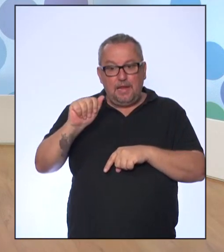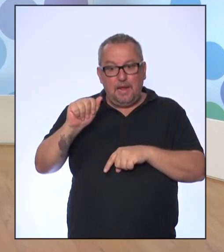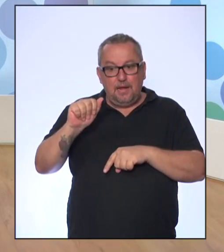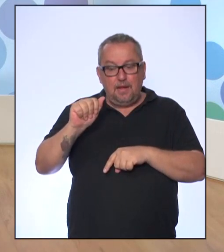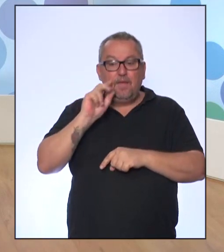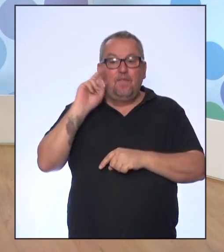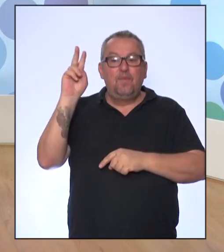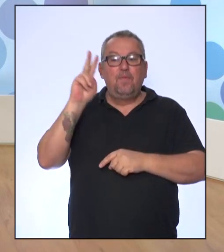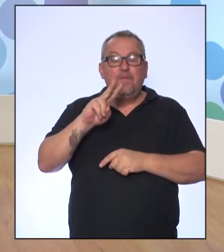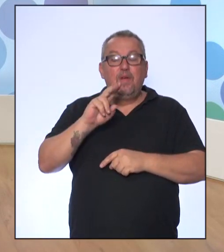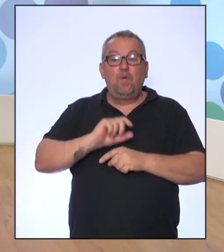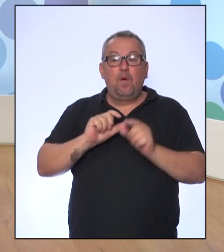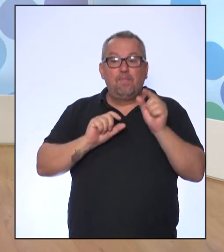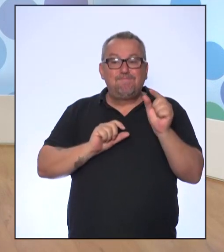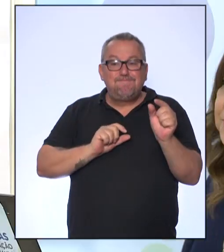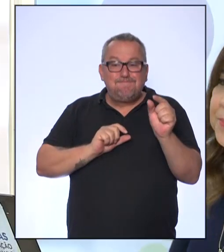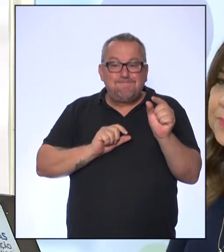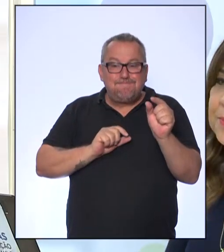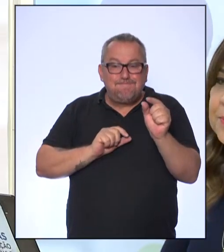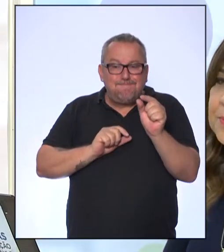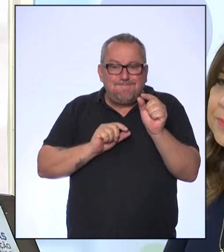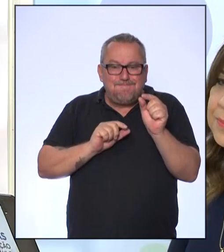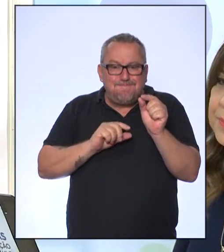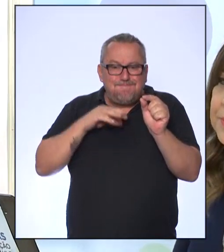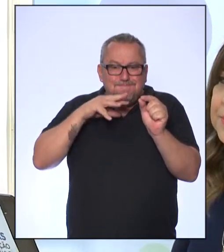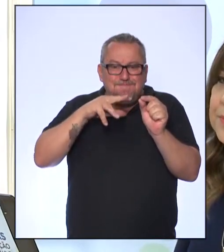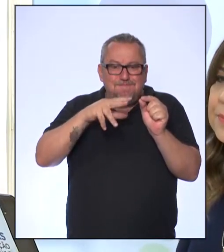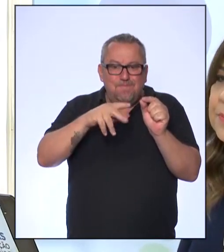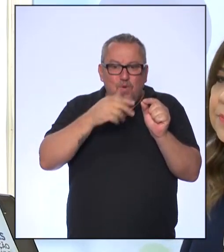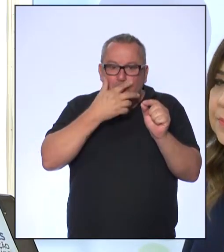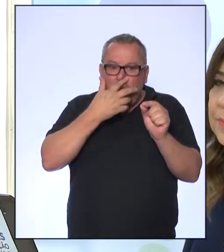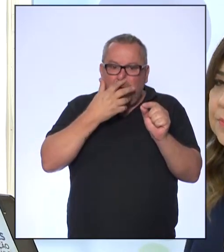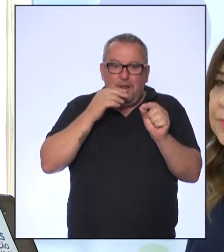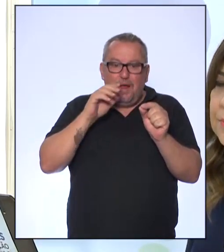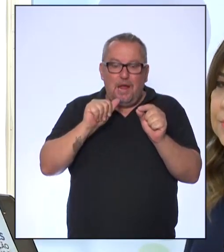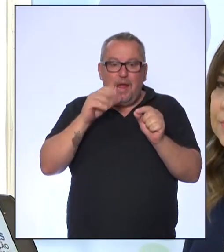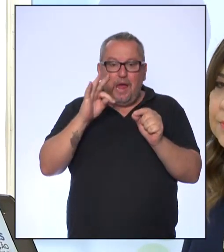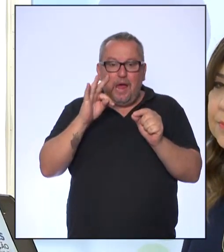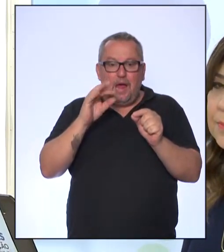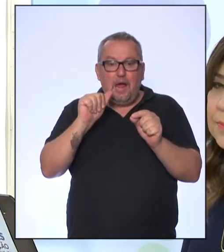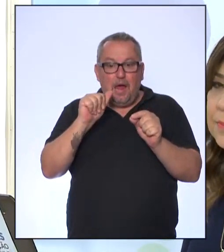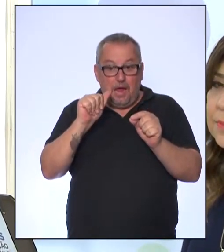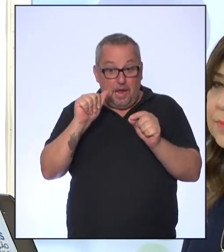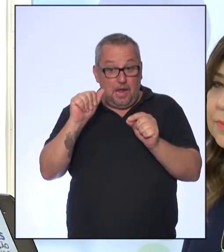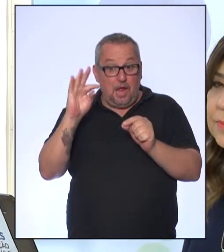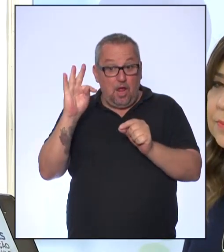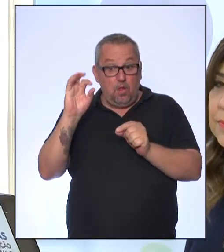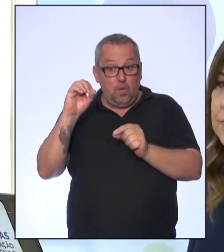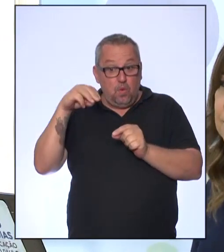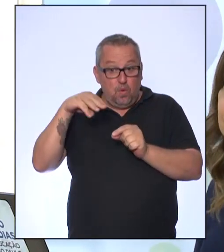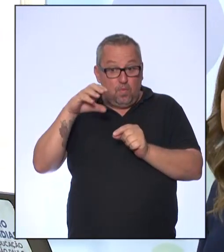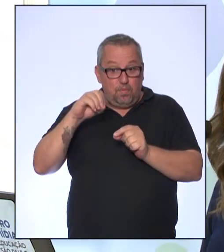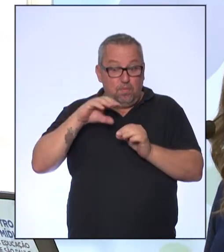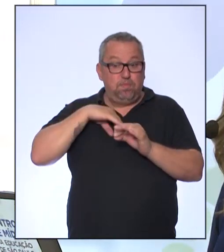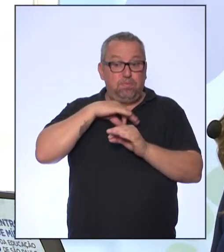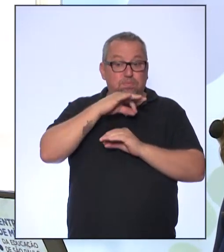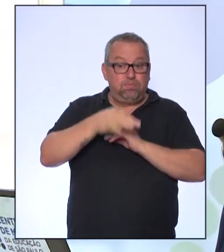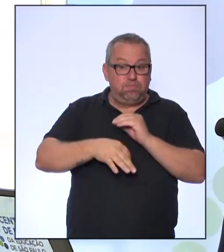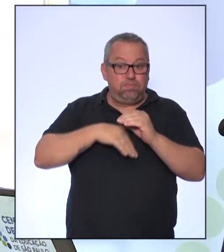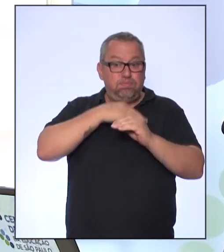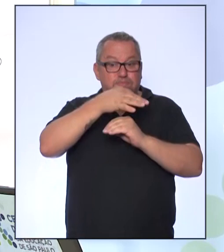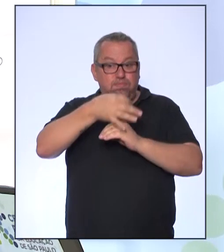Vamos pegar qual é a menor partícula que forma tudo na natureza, seja elementos vivos ou elementos não